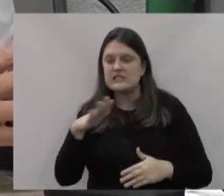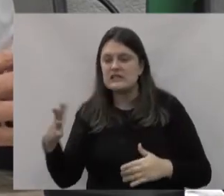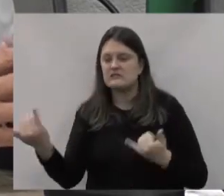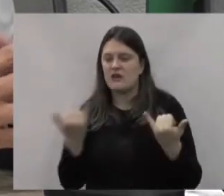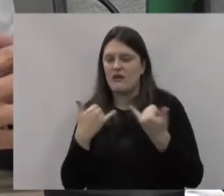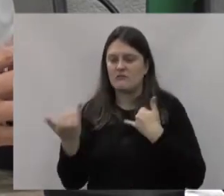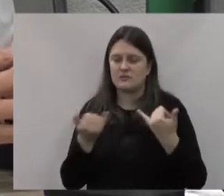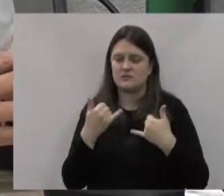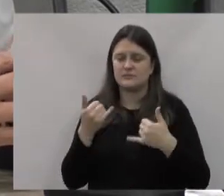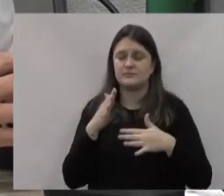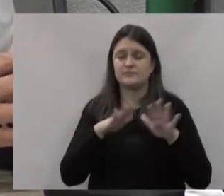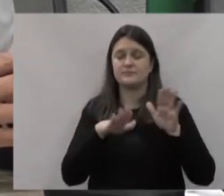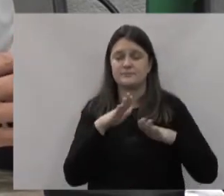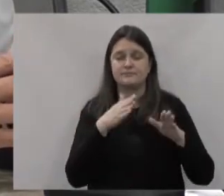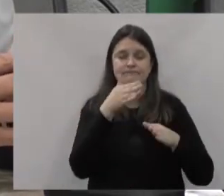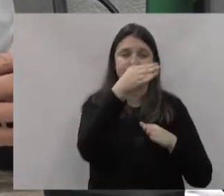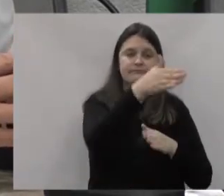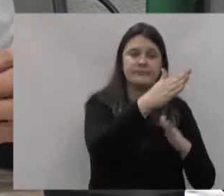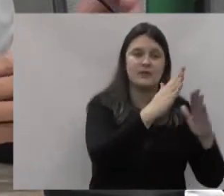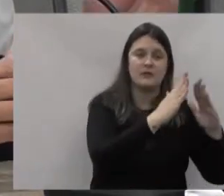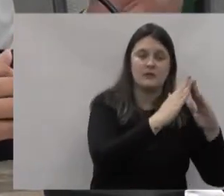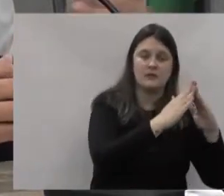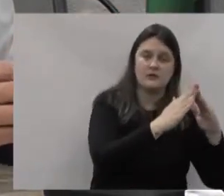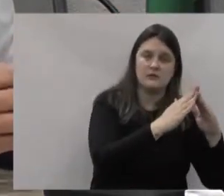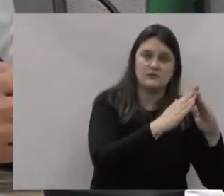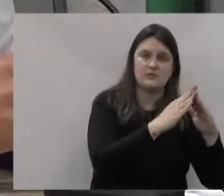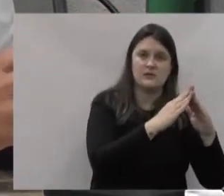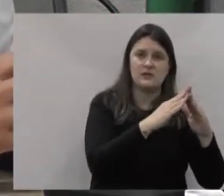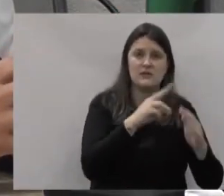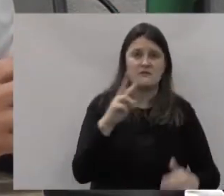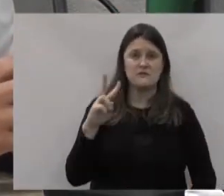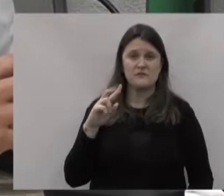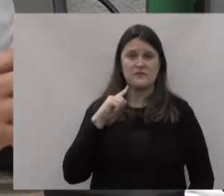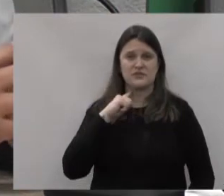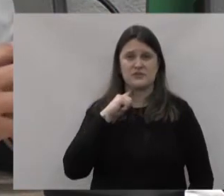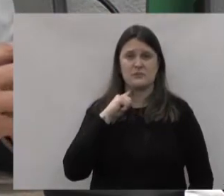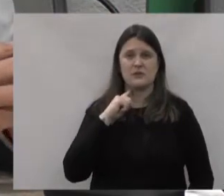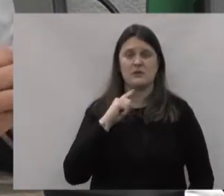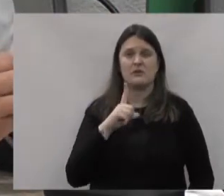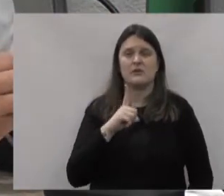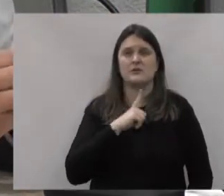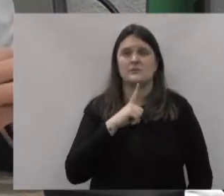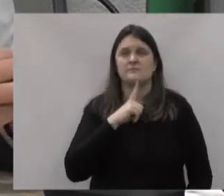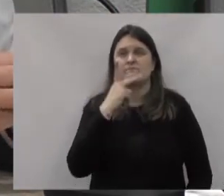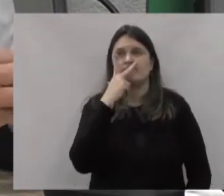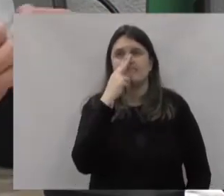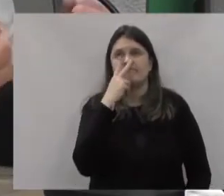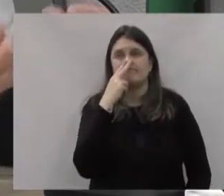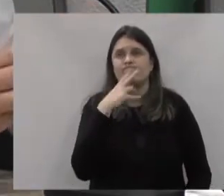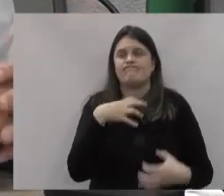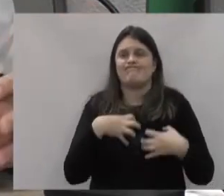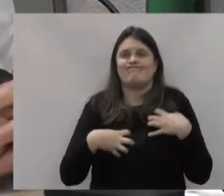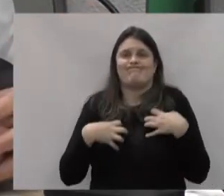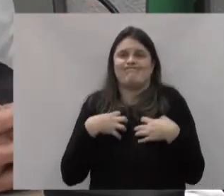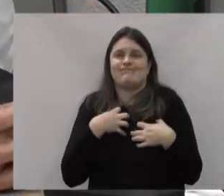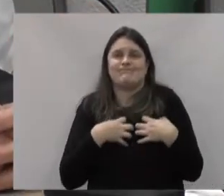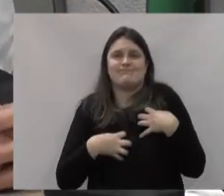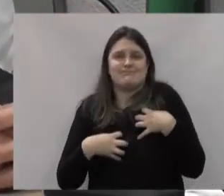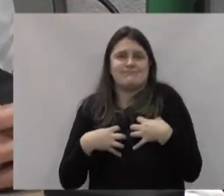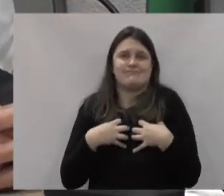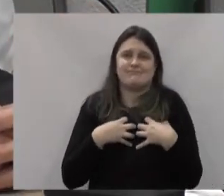Quando nós íamos atender essas ocorrências, as vítimas, elas estão